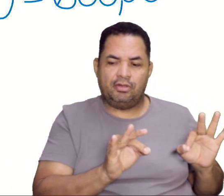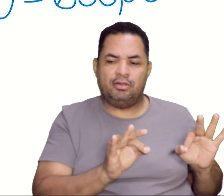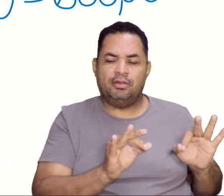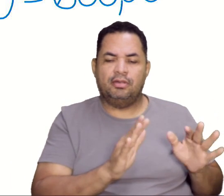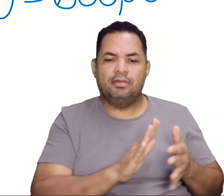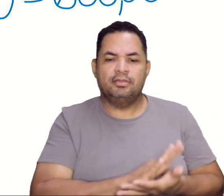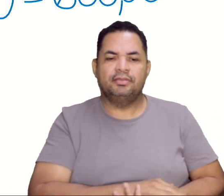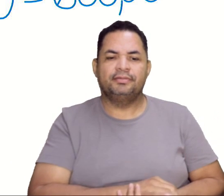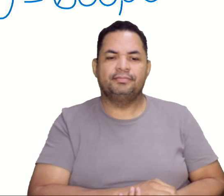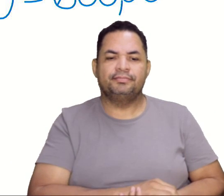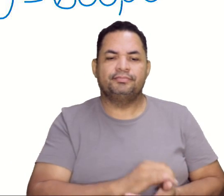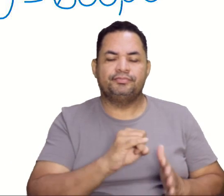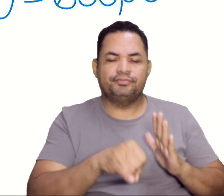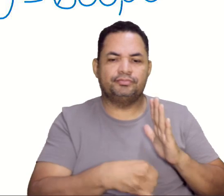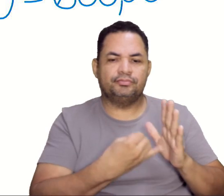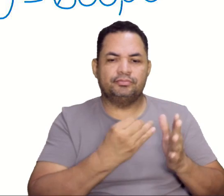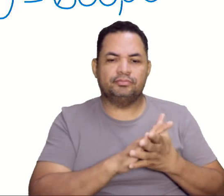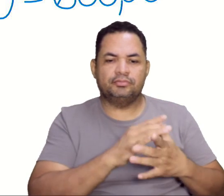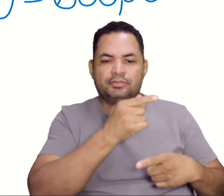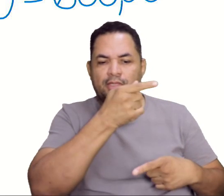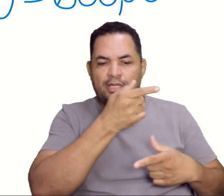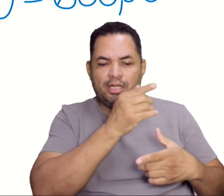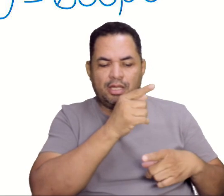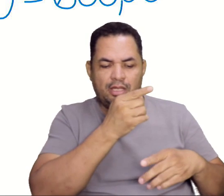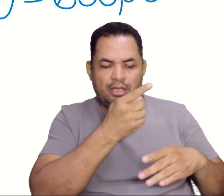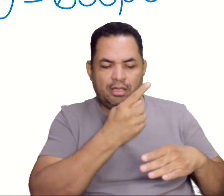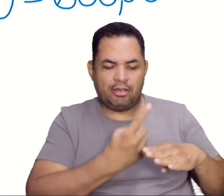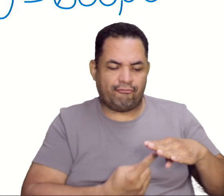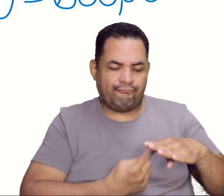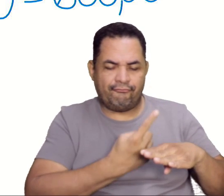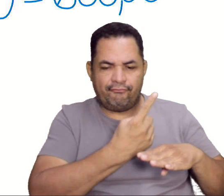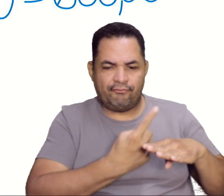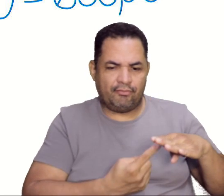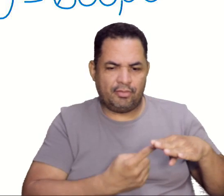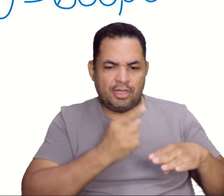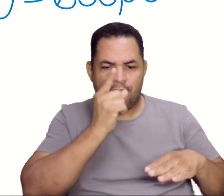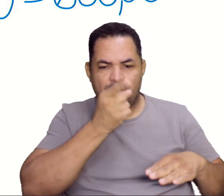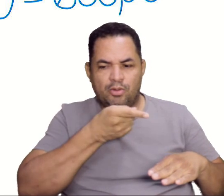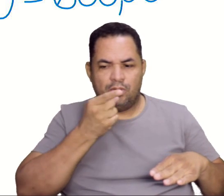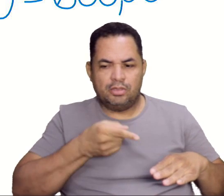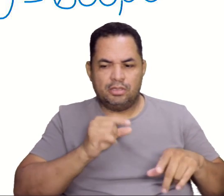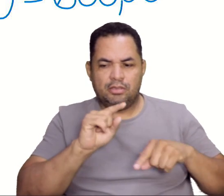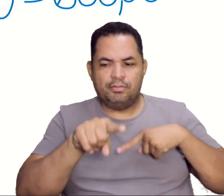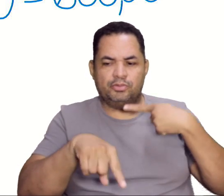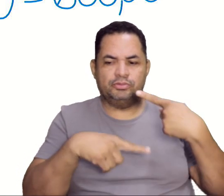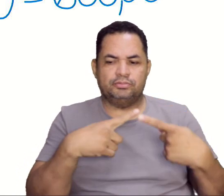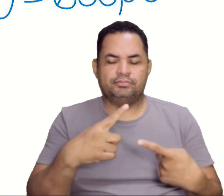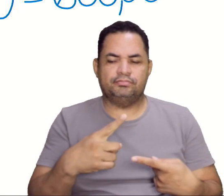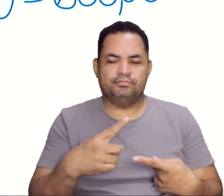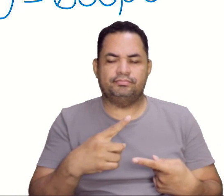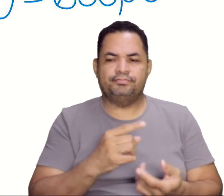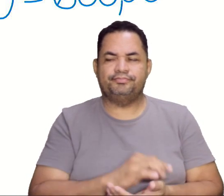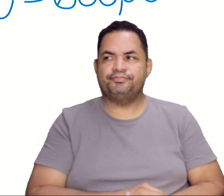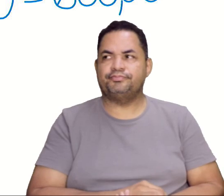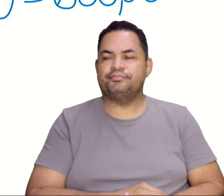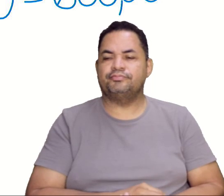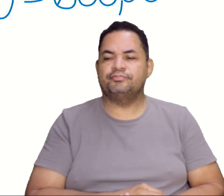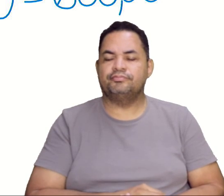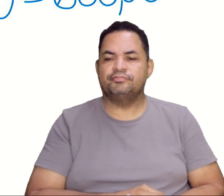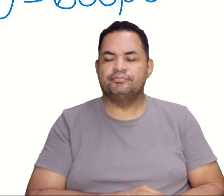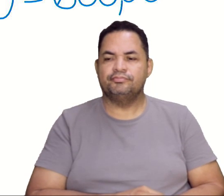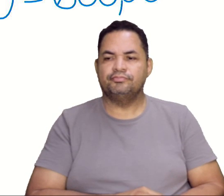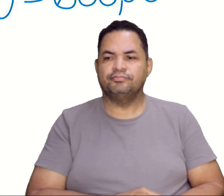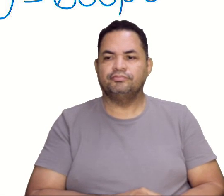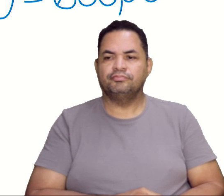juro simples coloca infração para você cortar as frações beleza certo